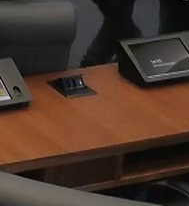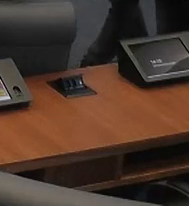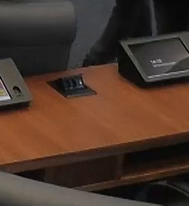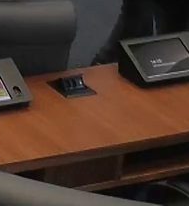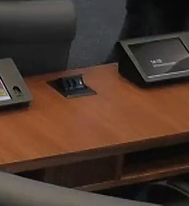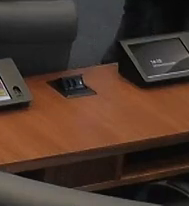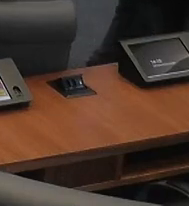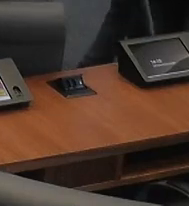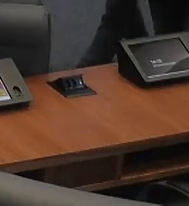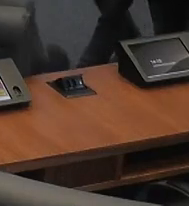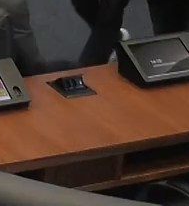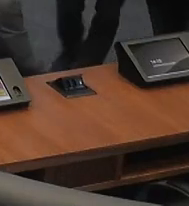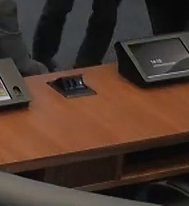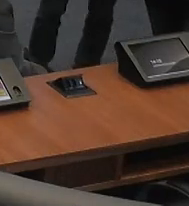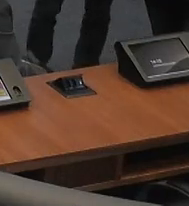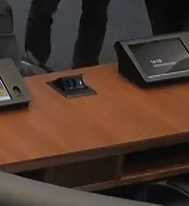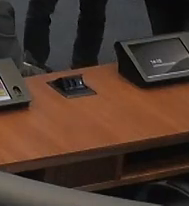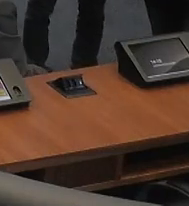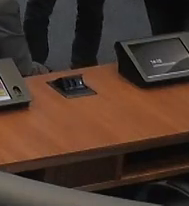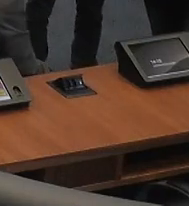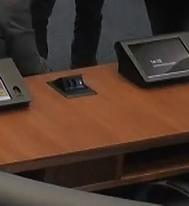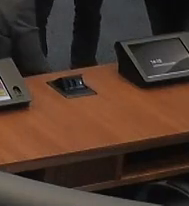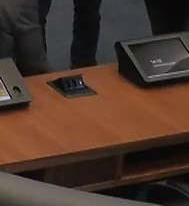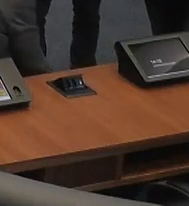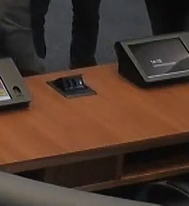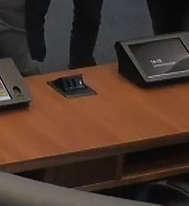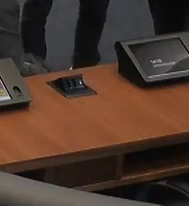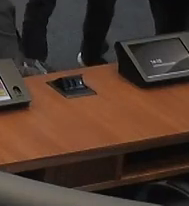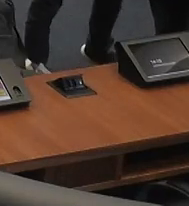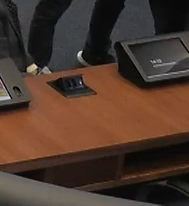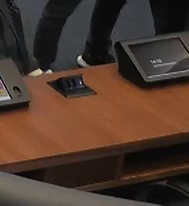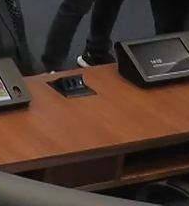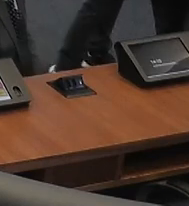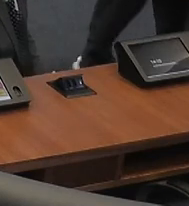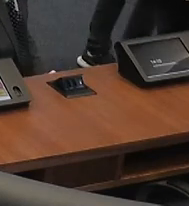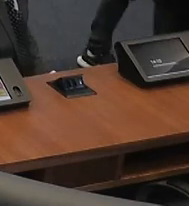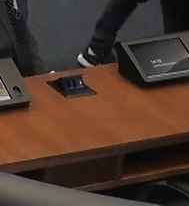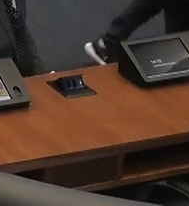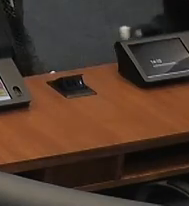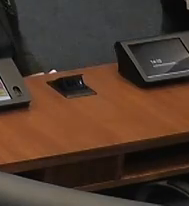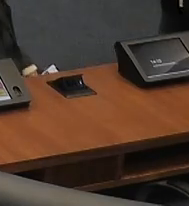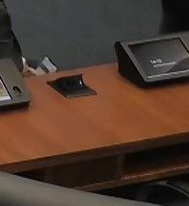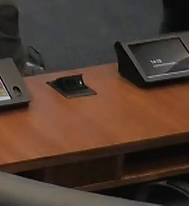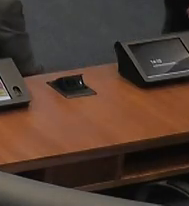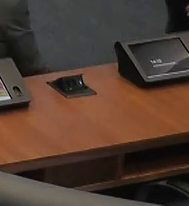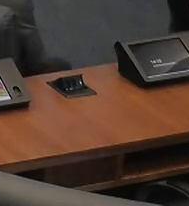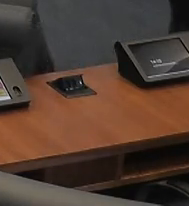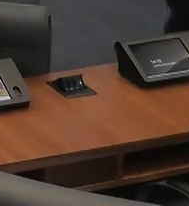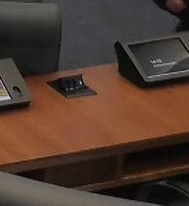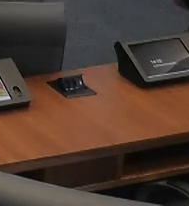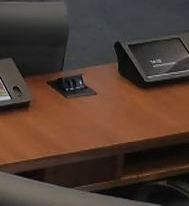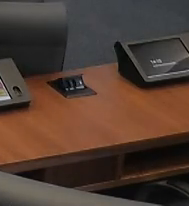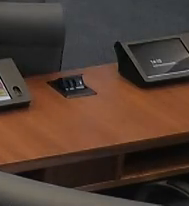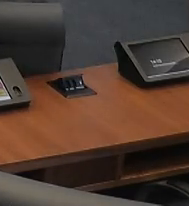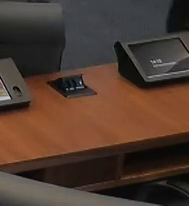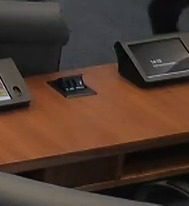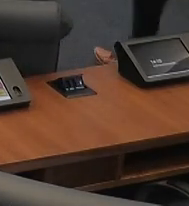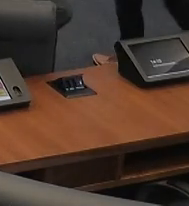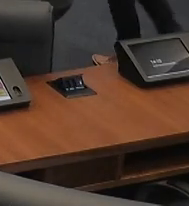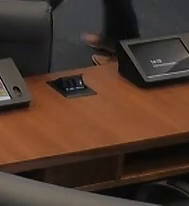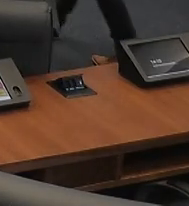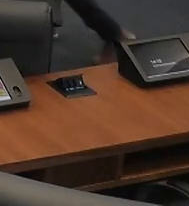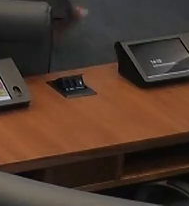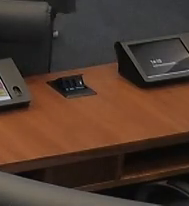Havendo número legal e sob a proteção de Deus, iniciamos os nossos trabalhos. Está aberta a sessão. A presidência convida o senhor